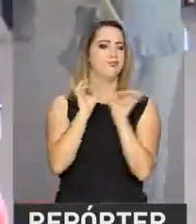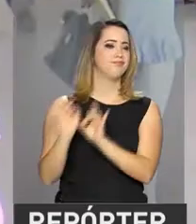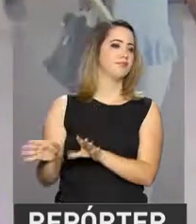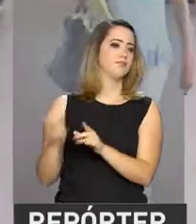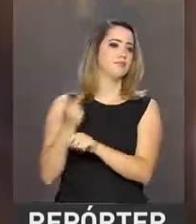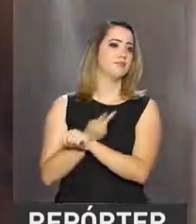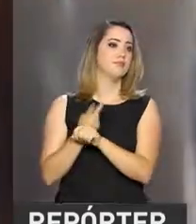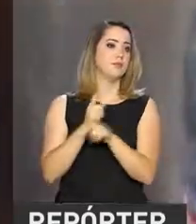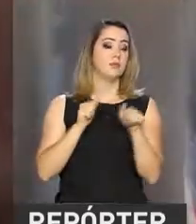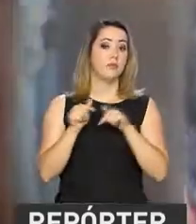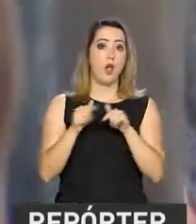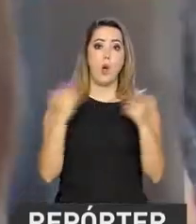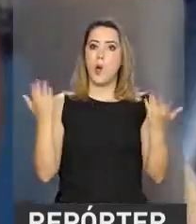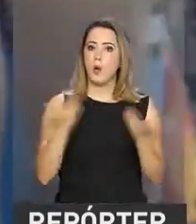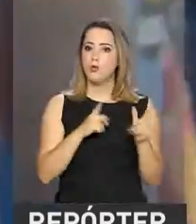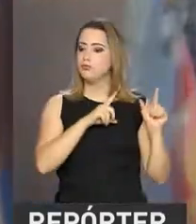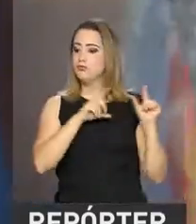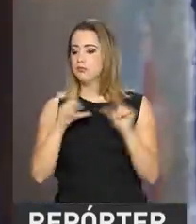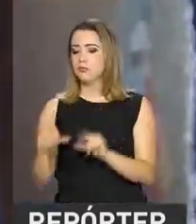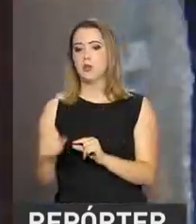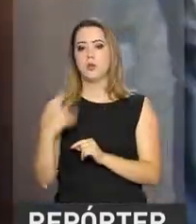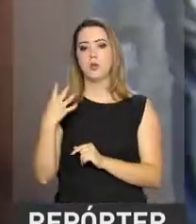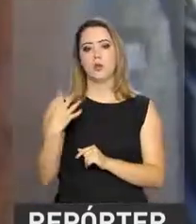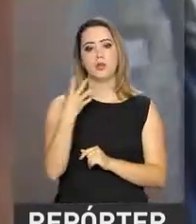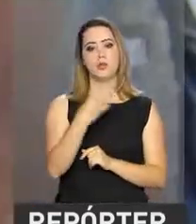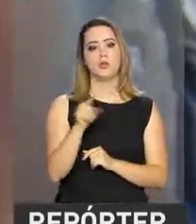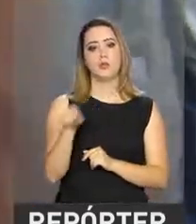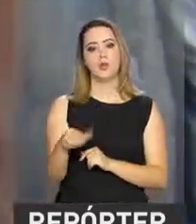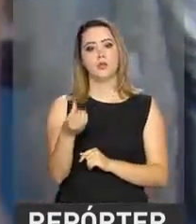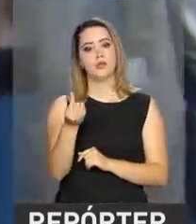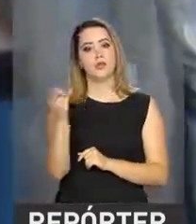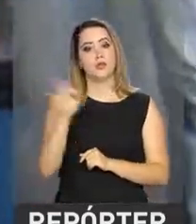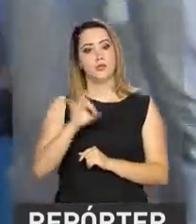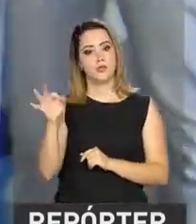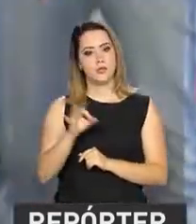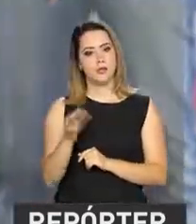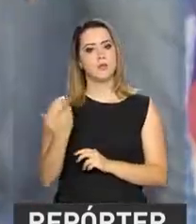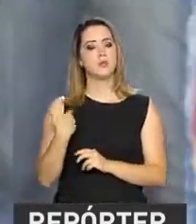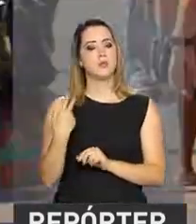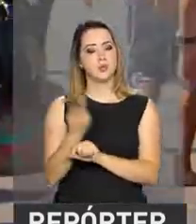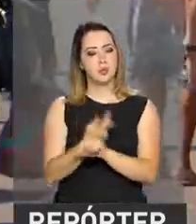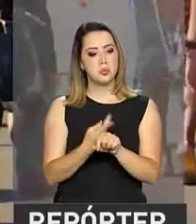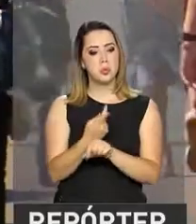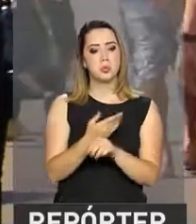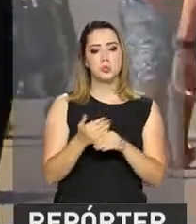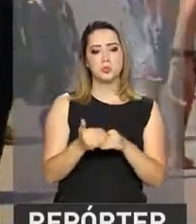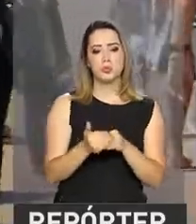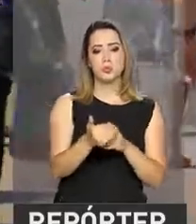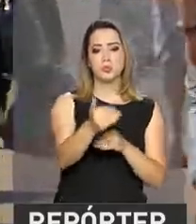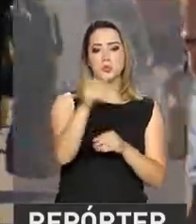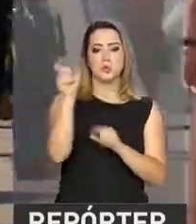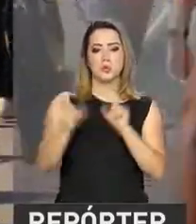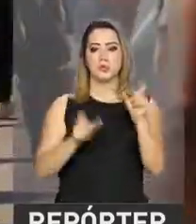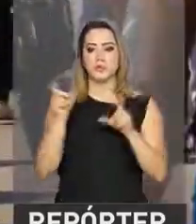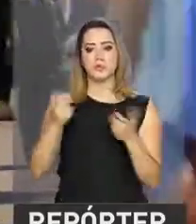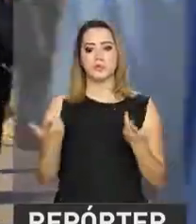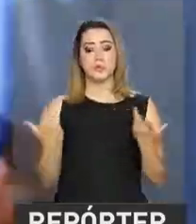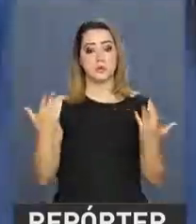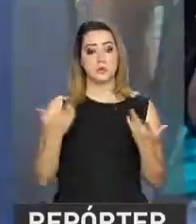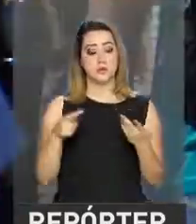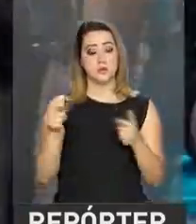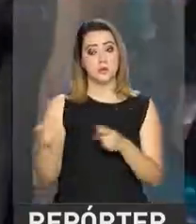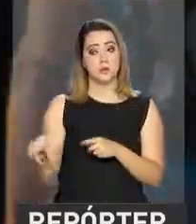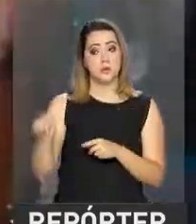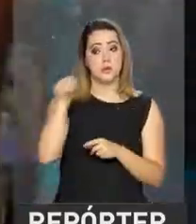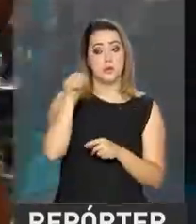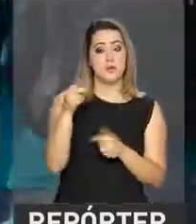emprego hoje o número caiu para 44,6 por cento o que significa que a quantidade de brasileiros fora do mercado de trabalho